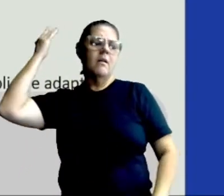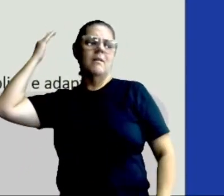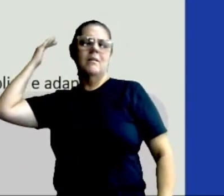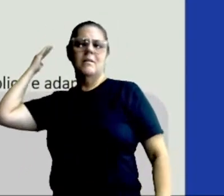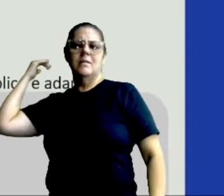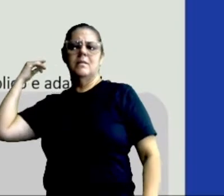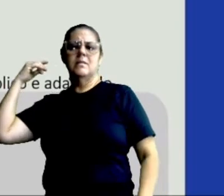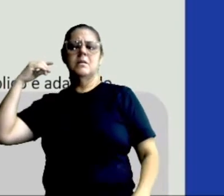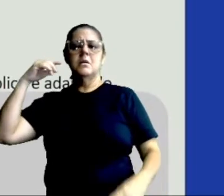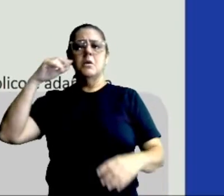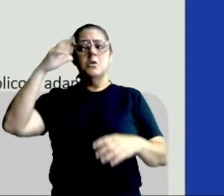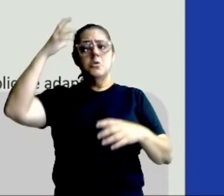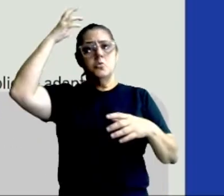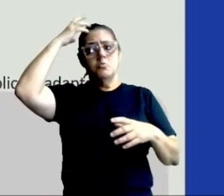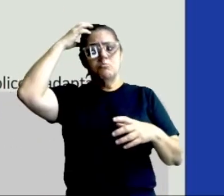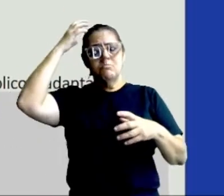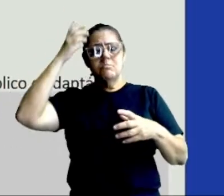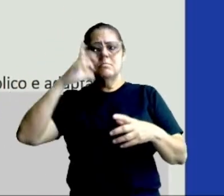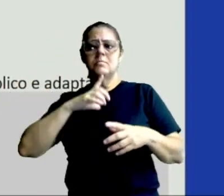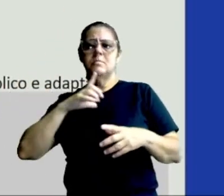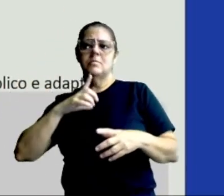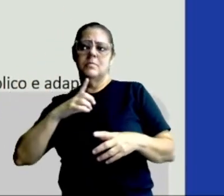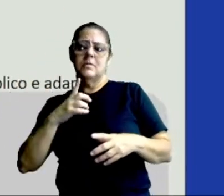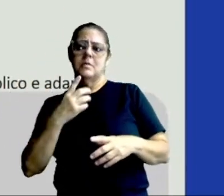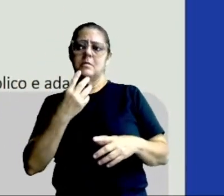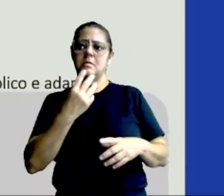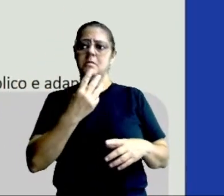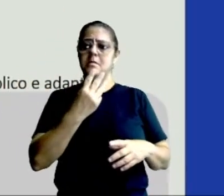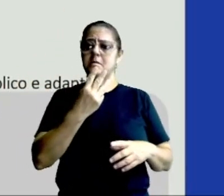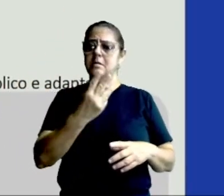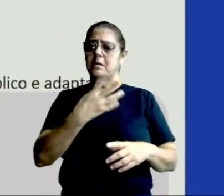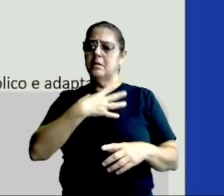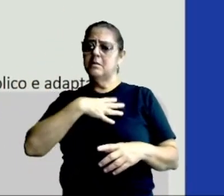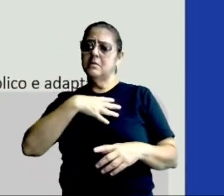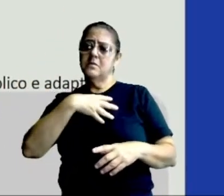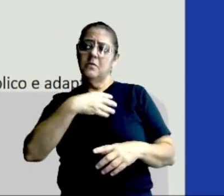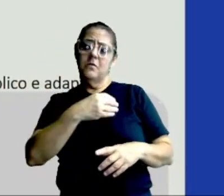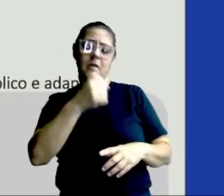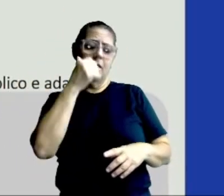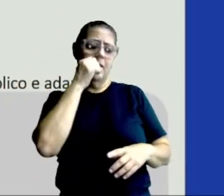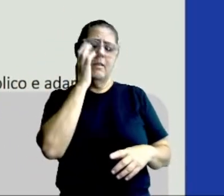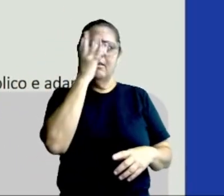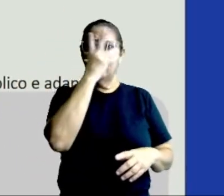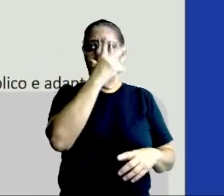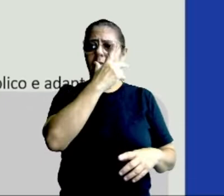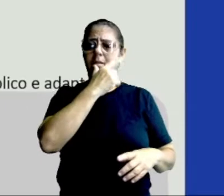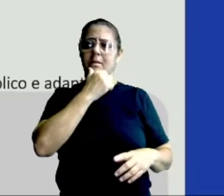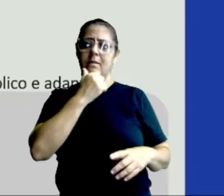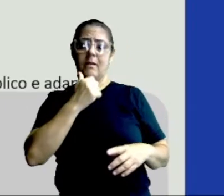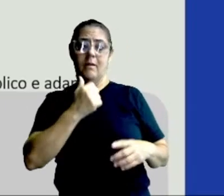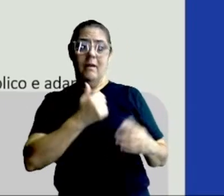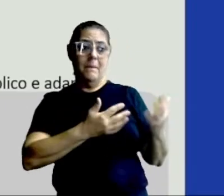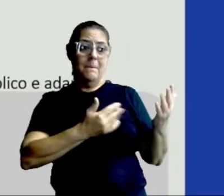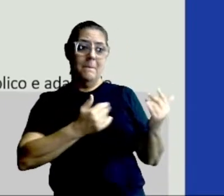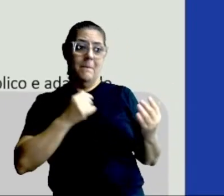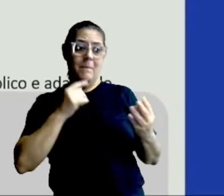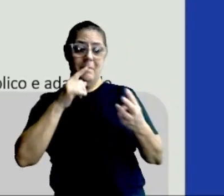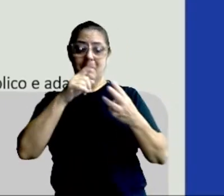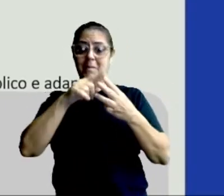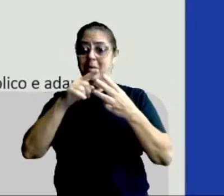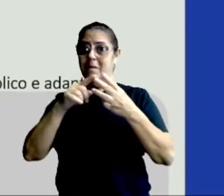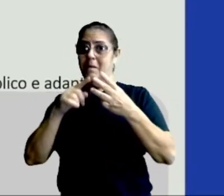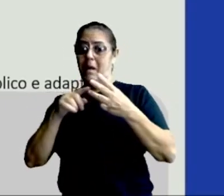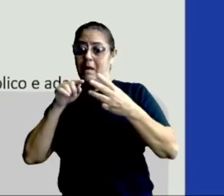e Em um reino muito distante havia um rei com três lindas filhas a caçula era mais bela de todas